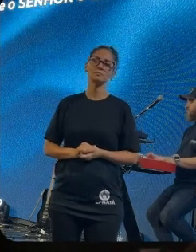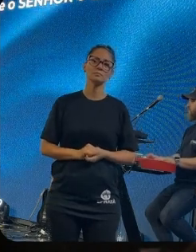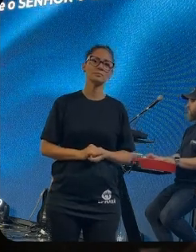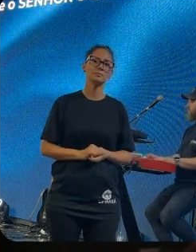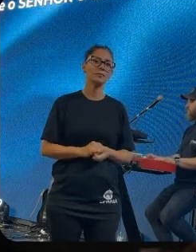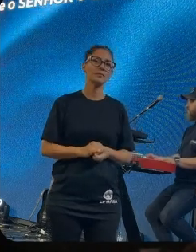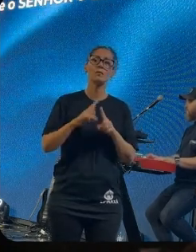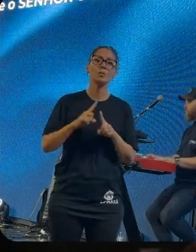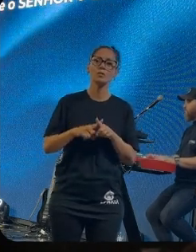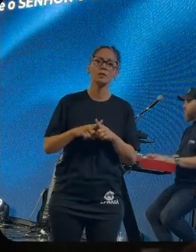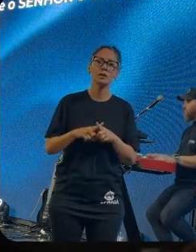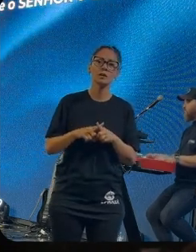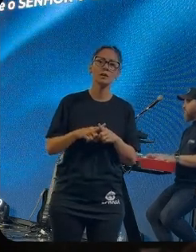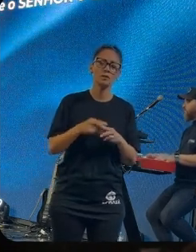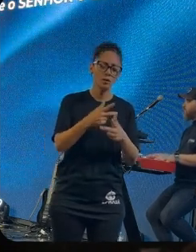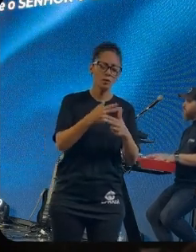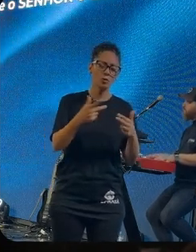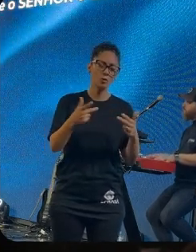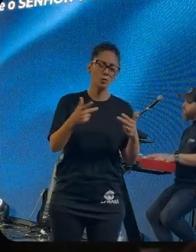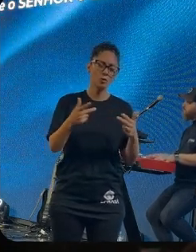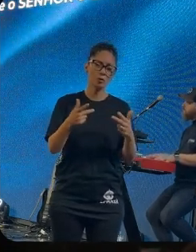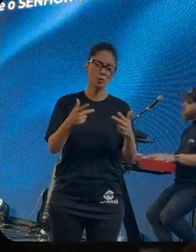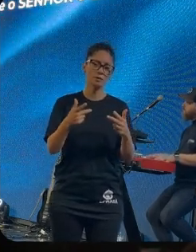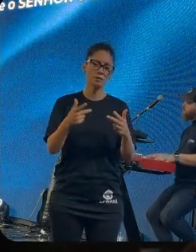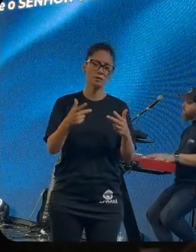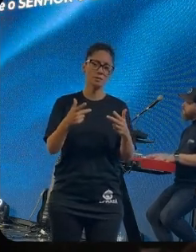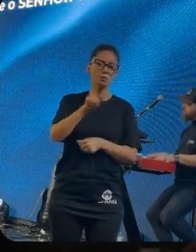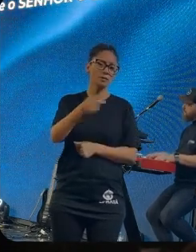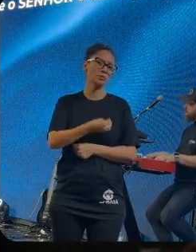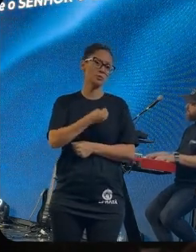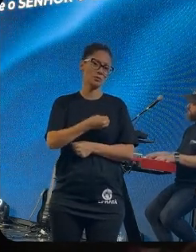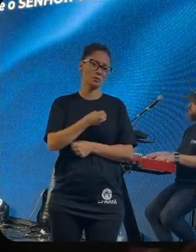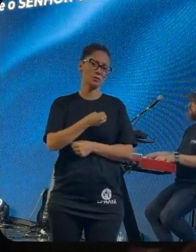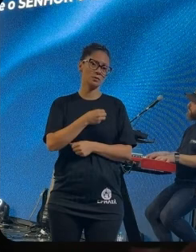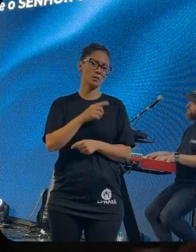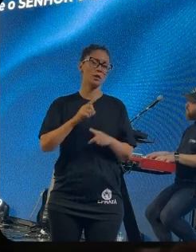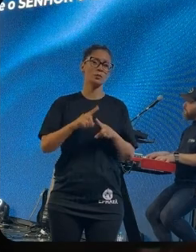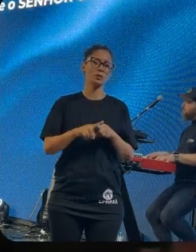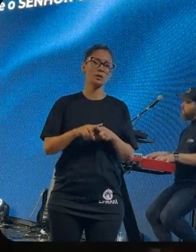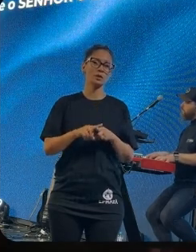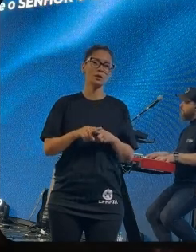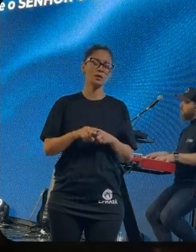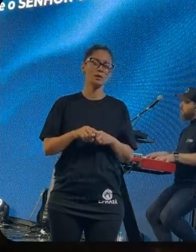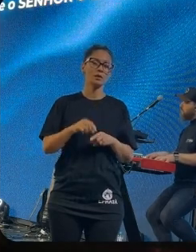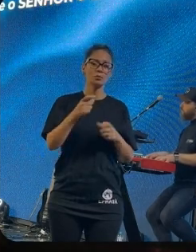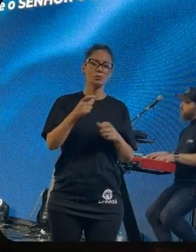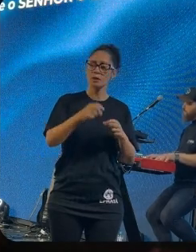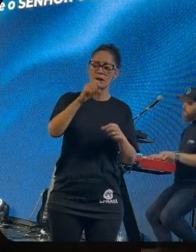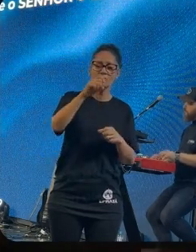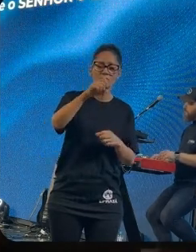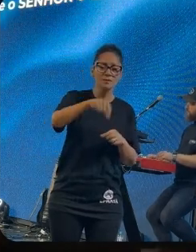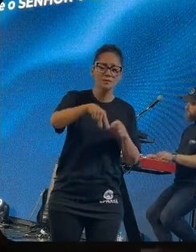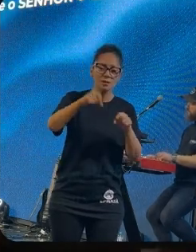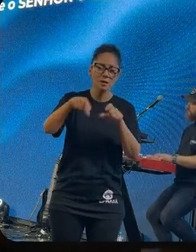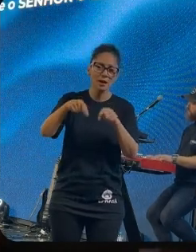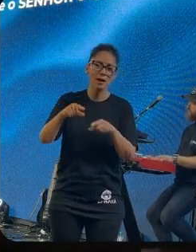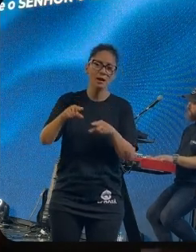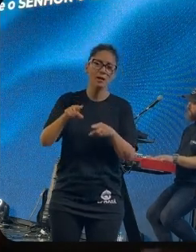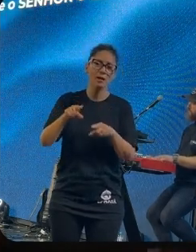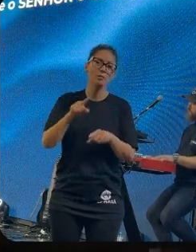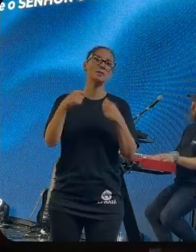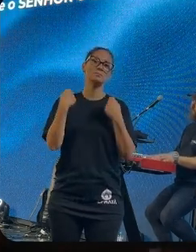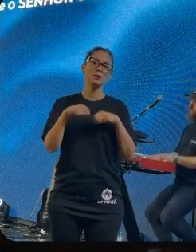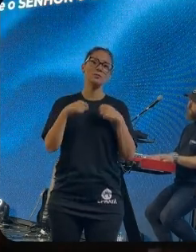Sabe por que algumas coisas na tua vida não mudam? Porque ao invés de semear, você prefere murmurar.